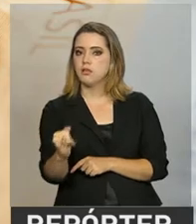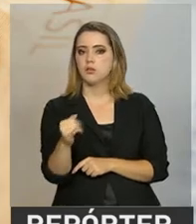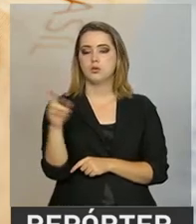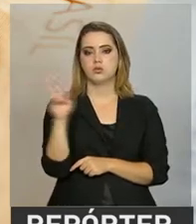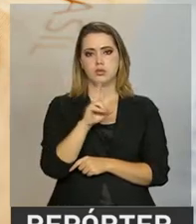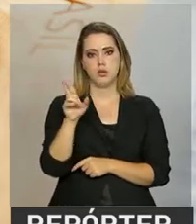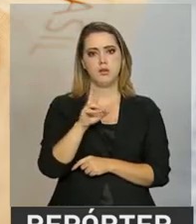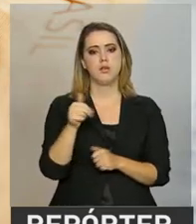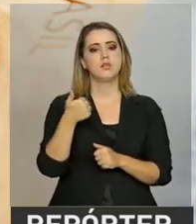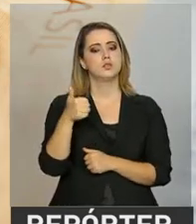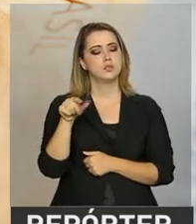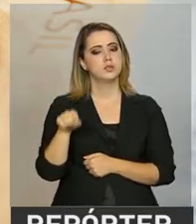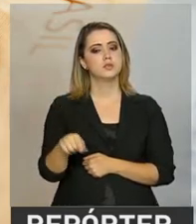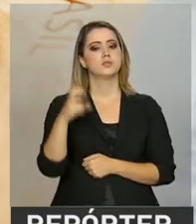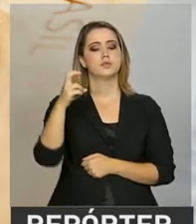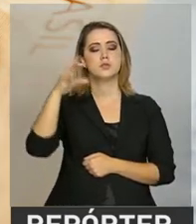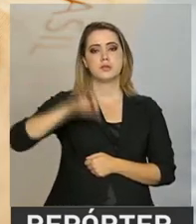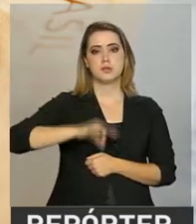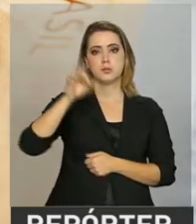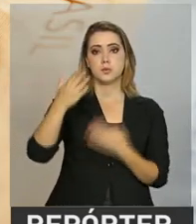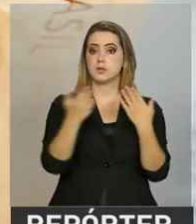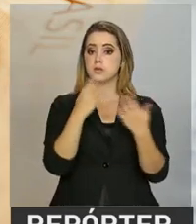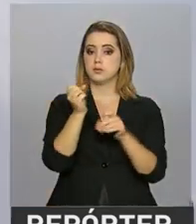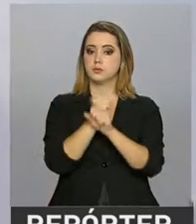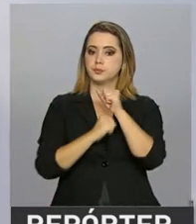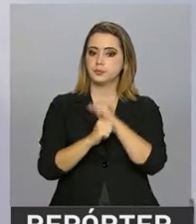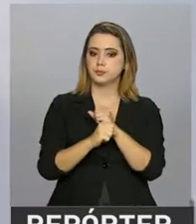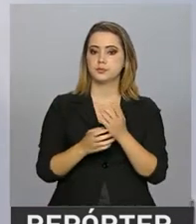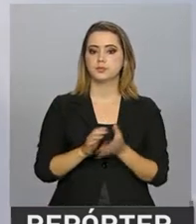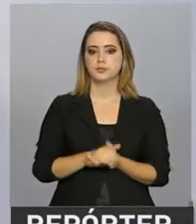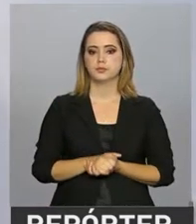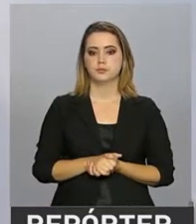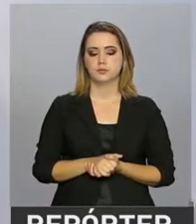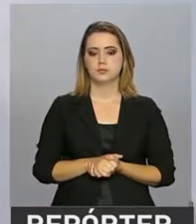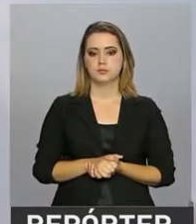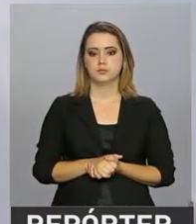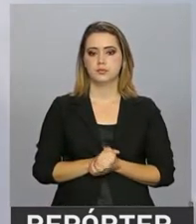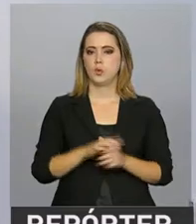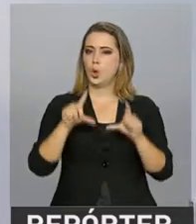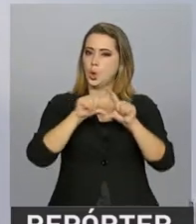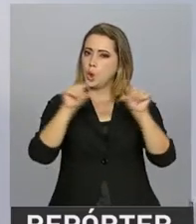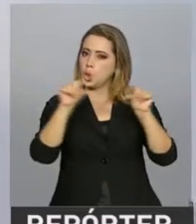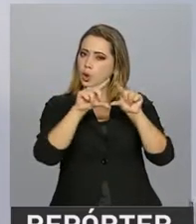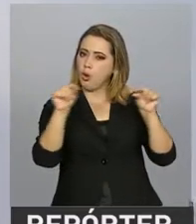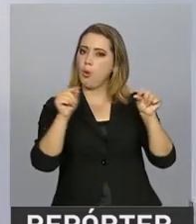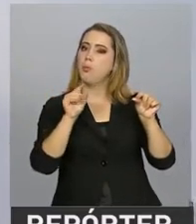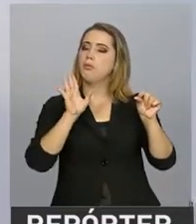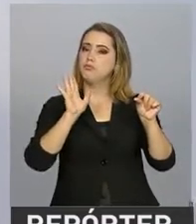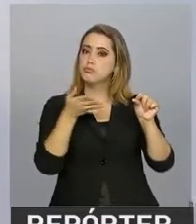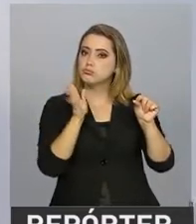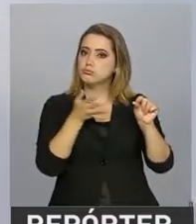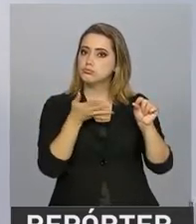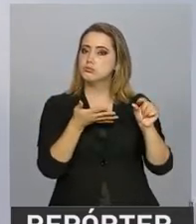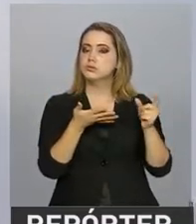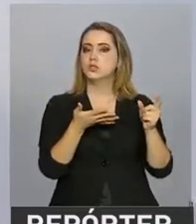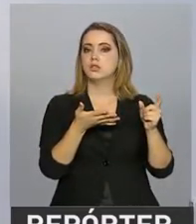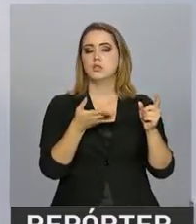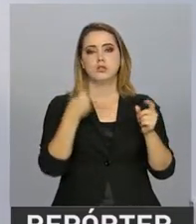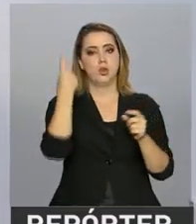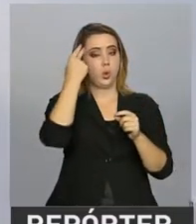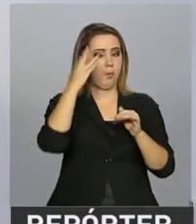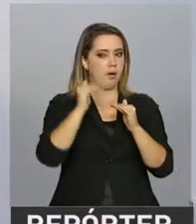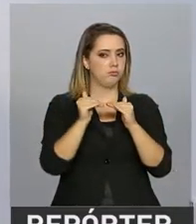de 11 6 por cento em relação a 2015 em termos nominais a dívida é um natural que